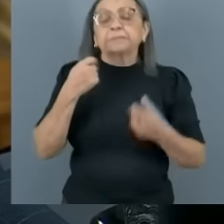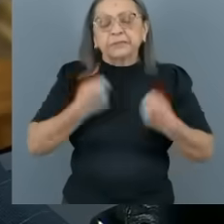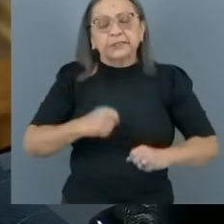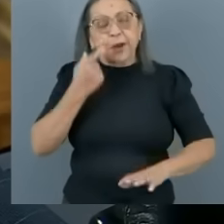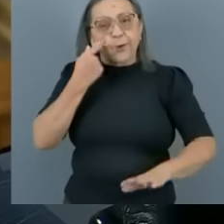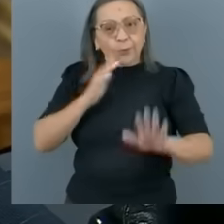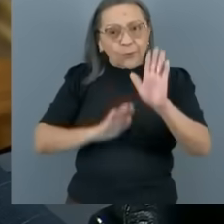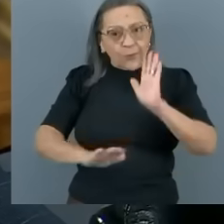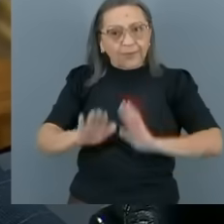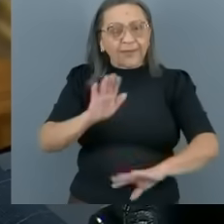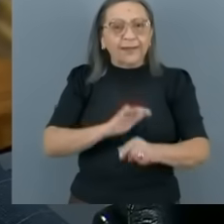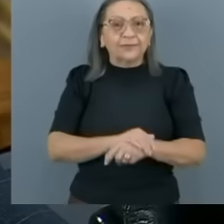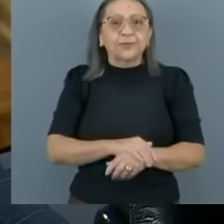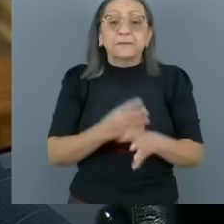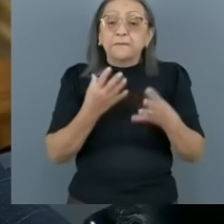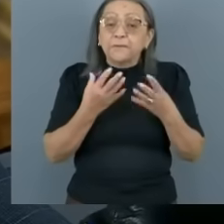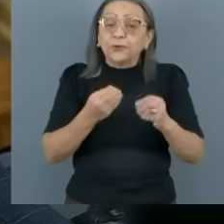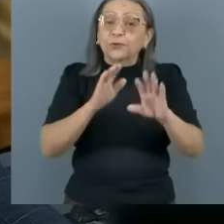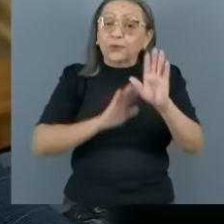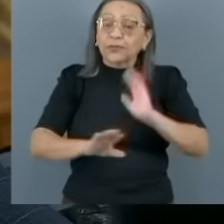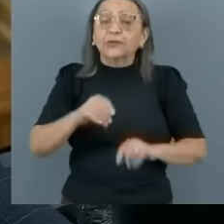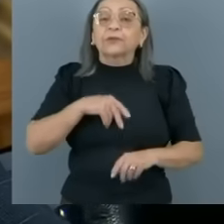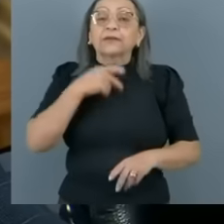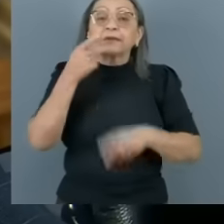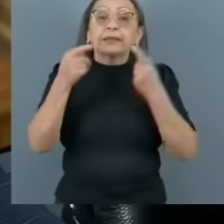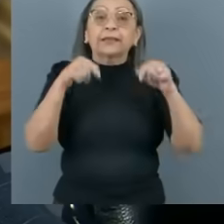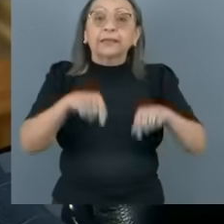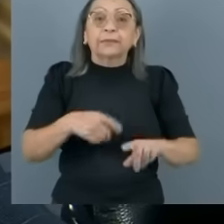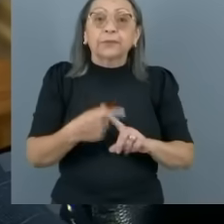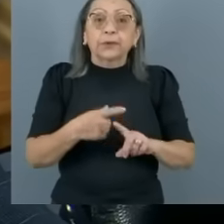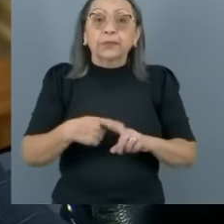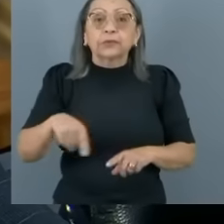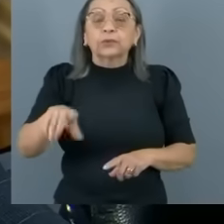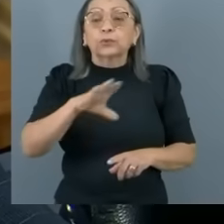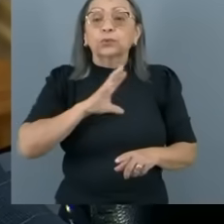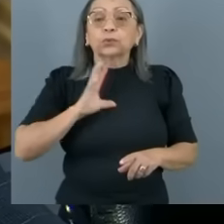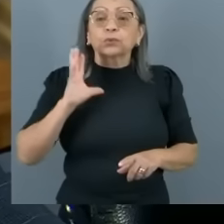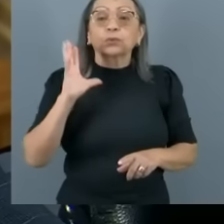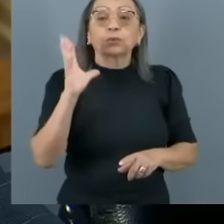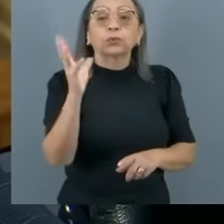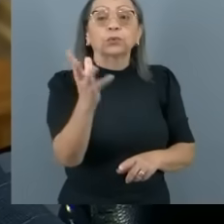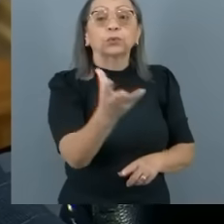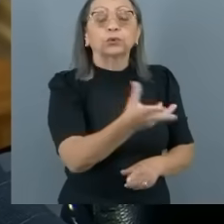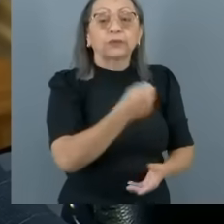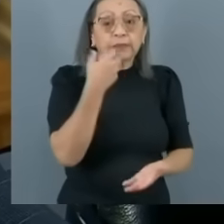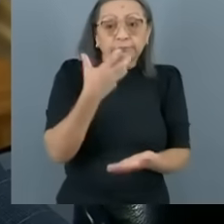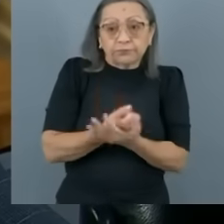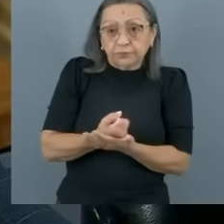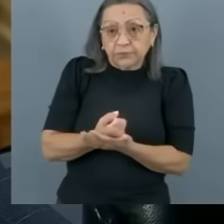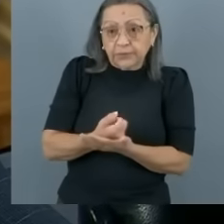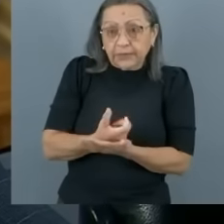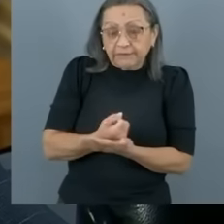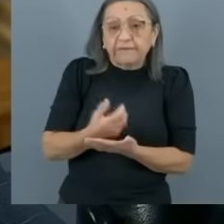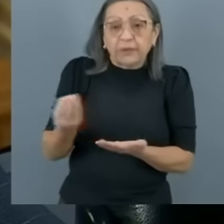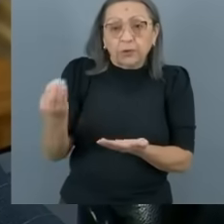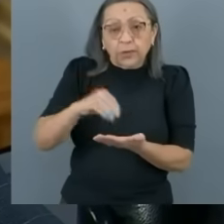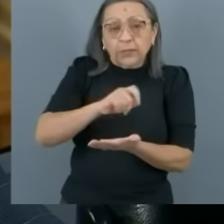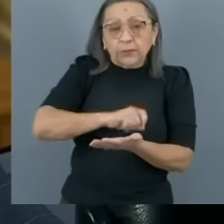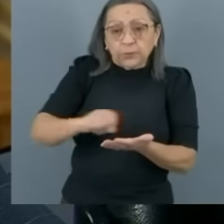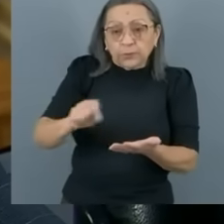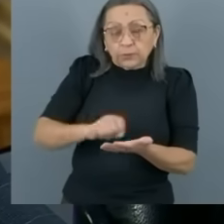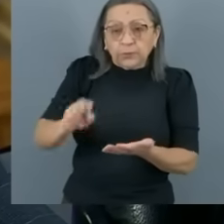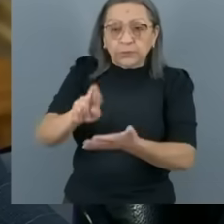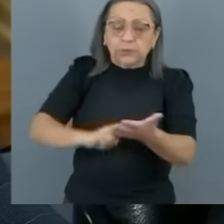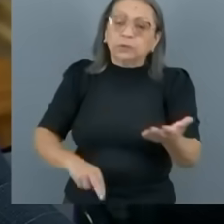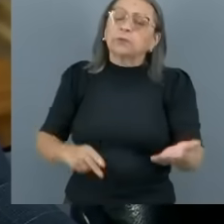cuidado. Muito cuidado com o que está falando aqui, porque isso vai constar no relatório em que pessoas vão ser